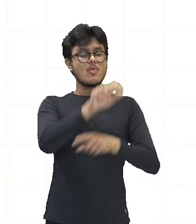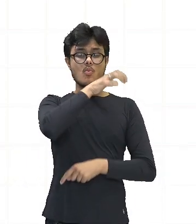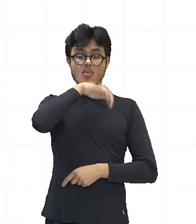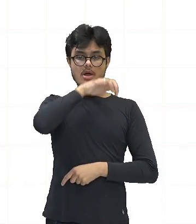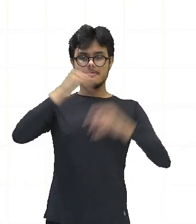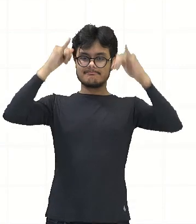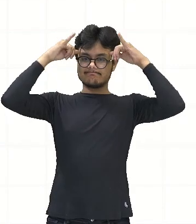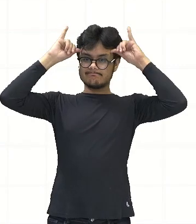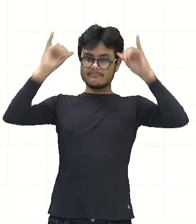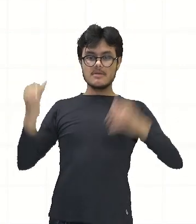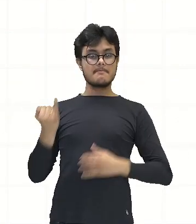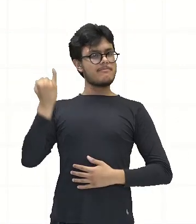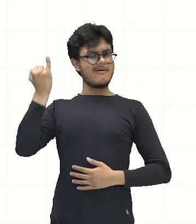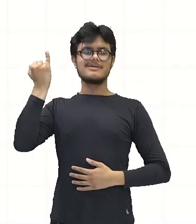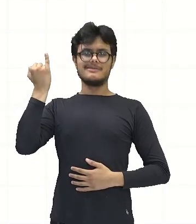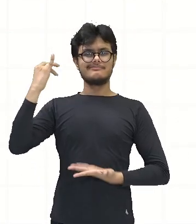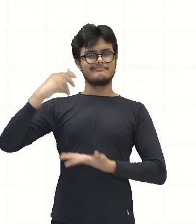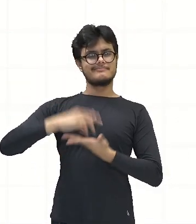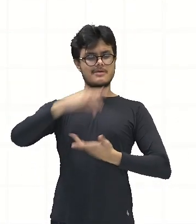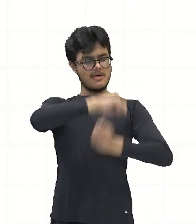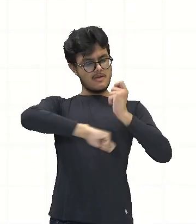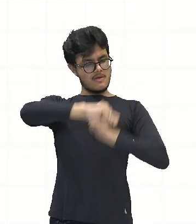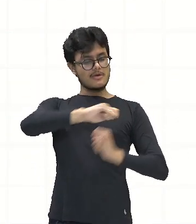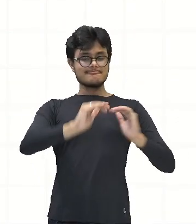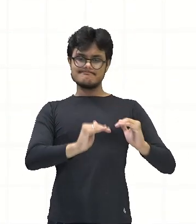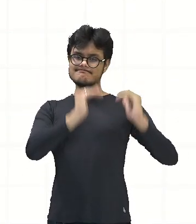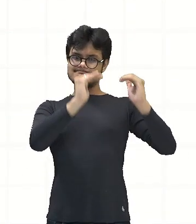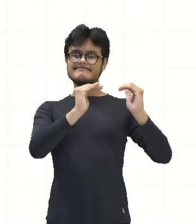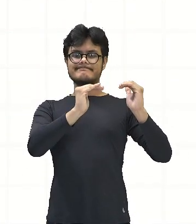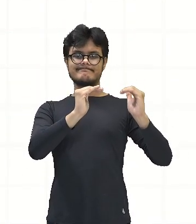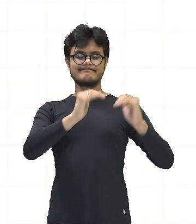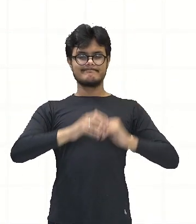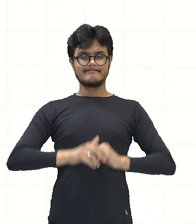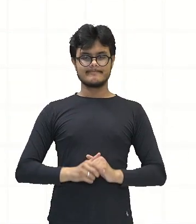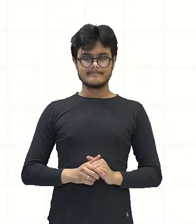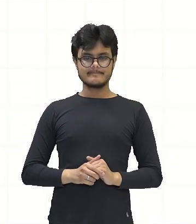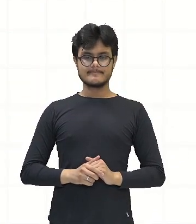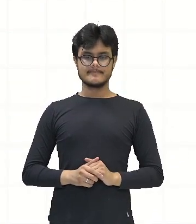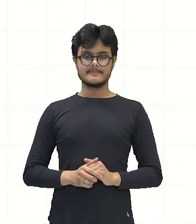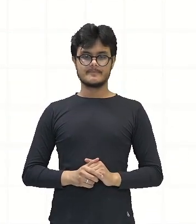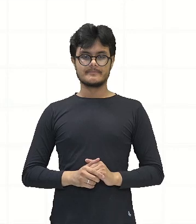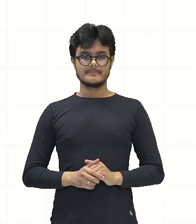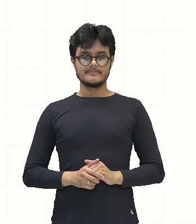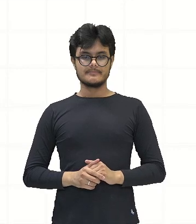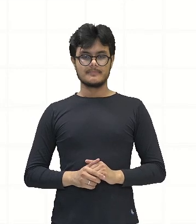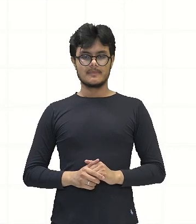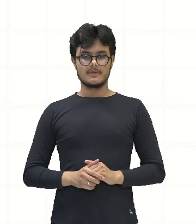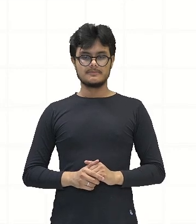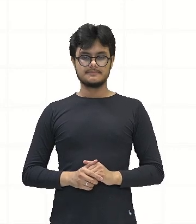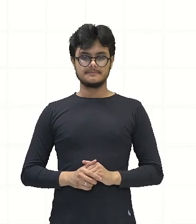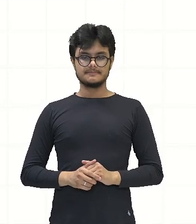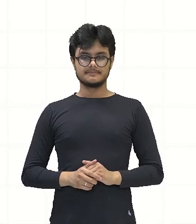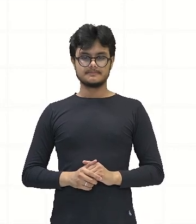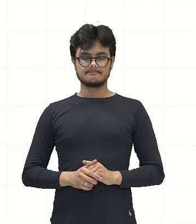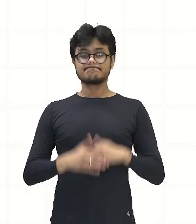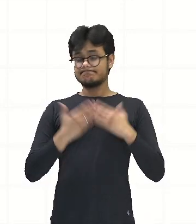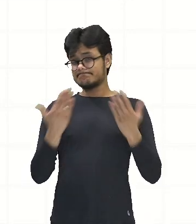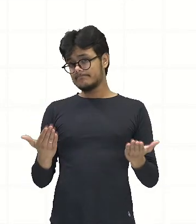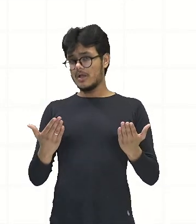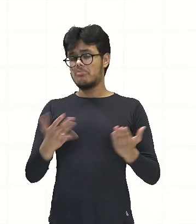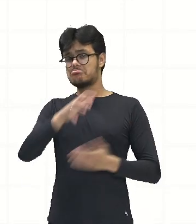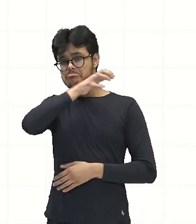papel crucial para o desenvolvimento da economia do nosso país. E aí nós tínhamos aí que era utilizado